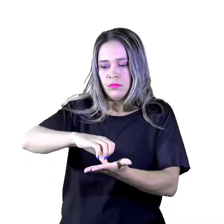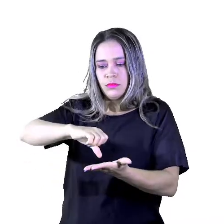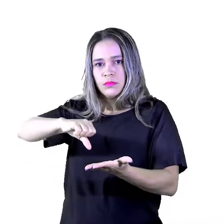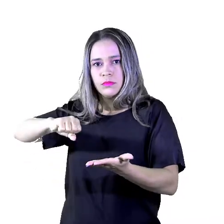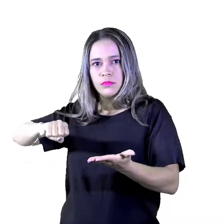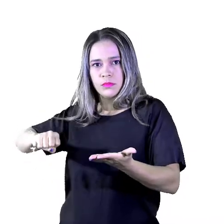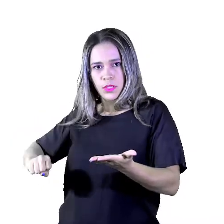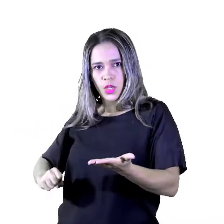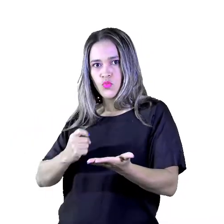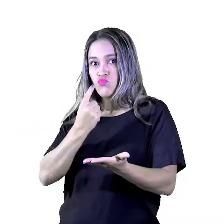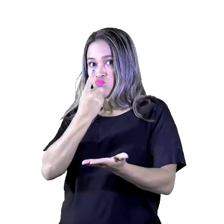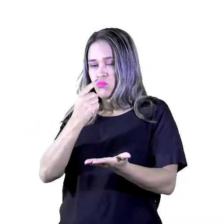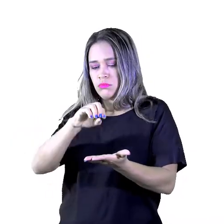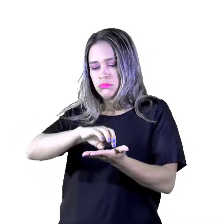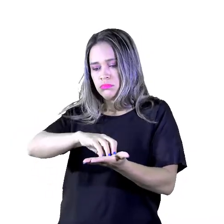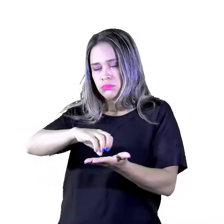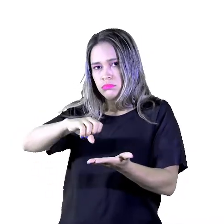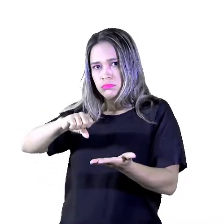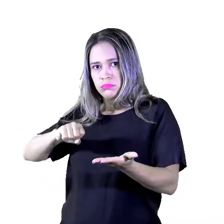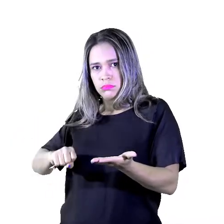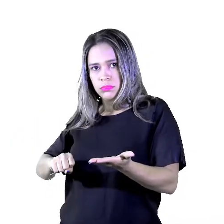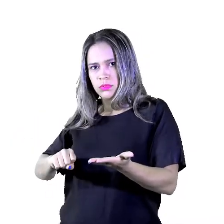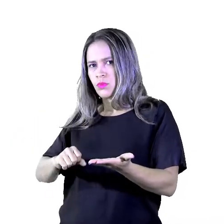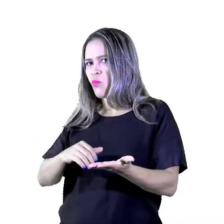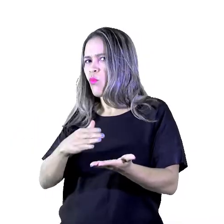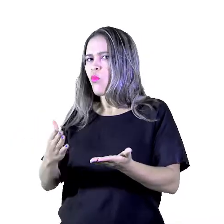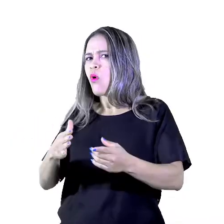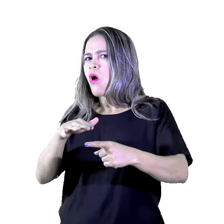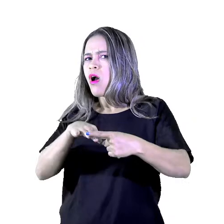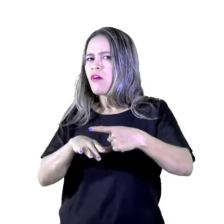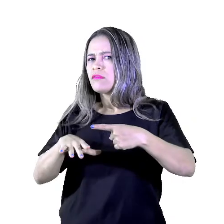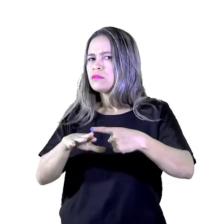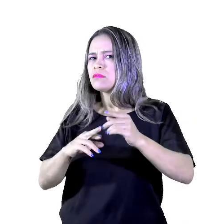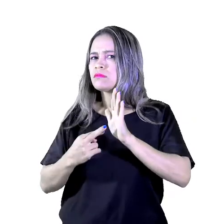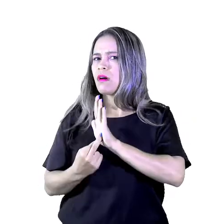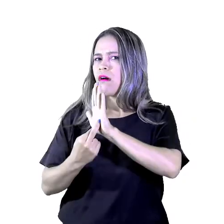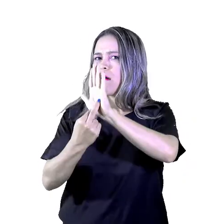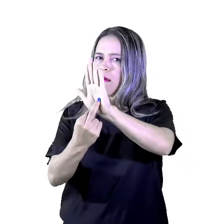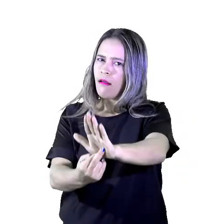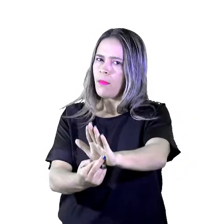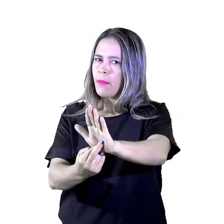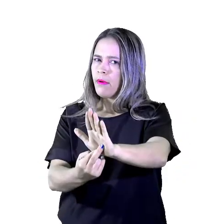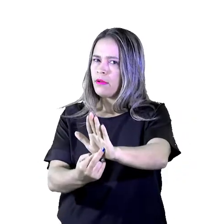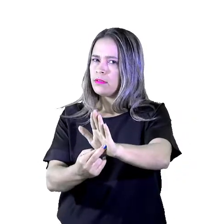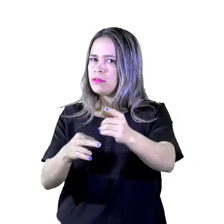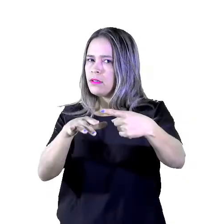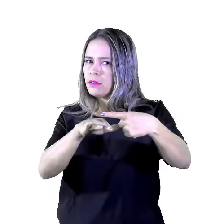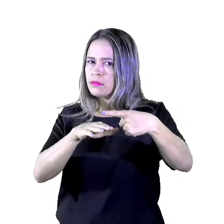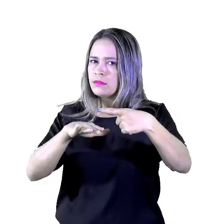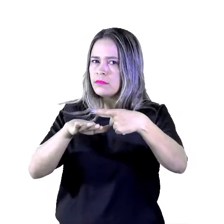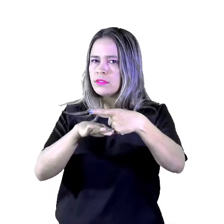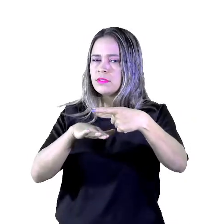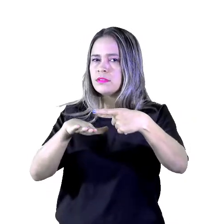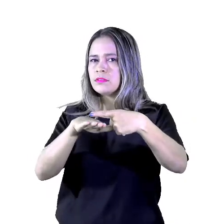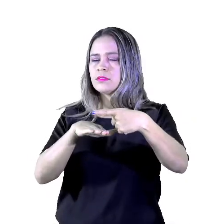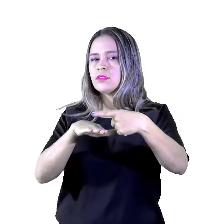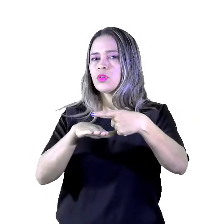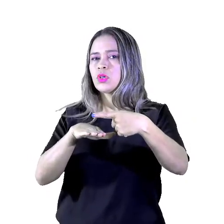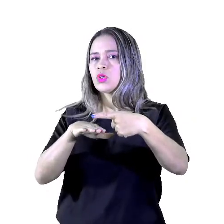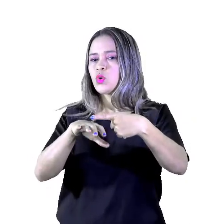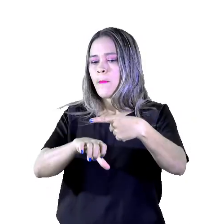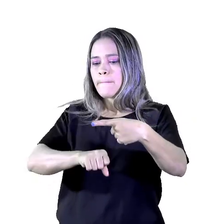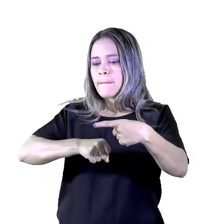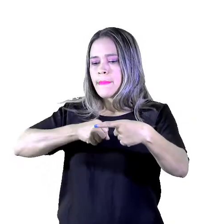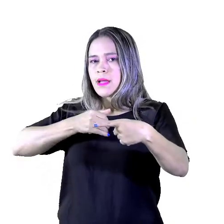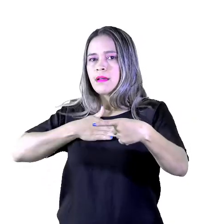parte dela. Qual é a fração que vai representar essa fração que eu estou pegando para mim?